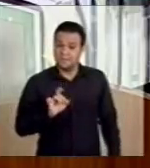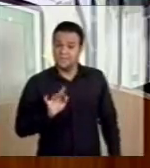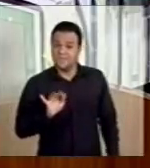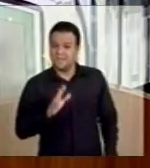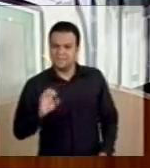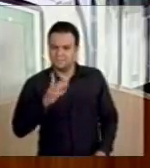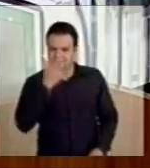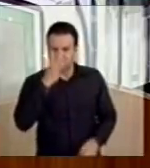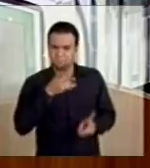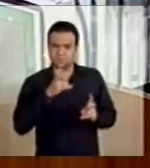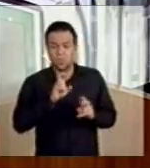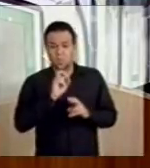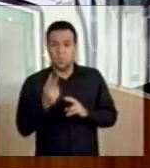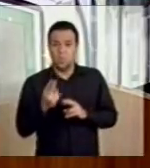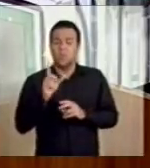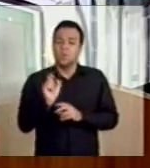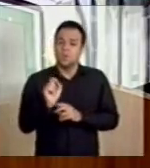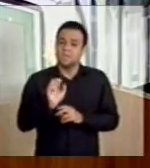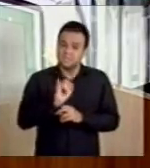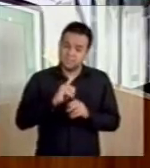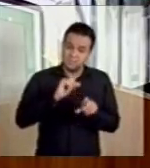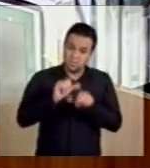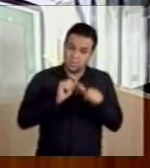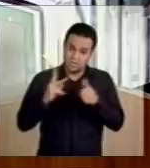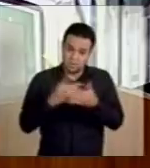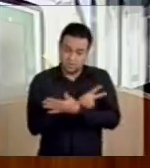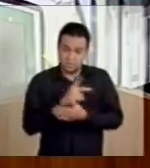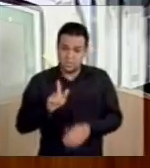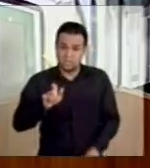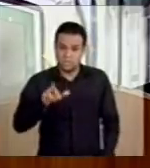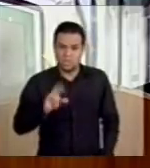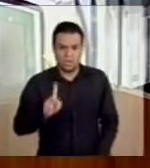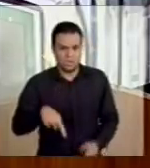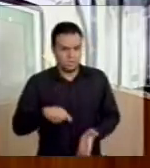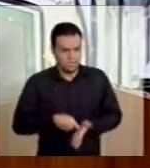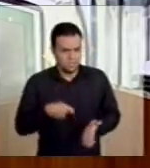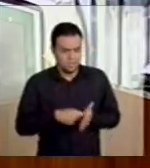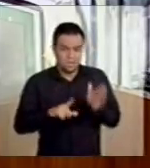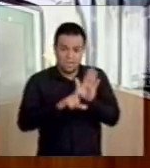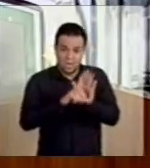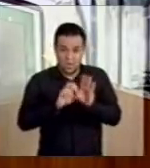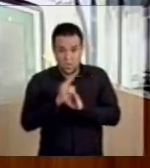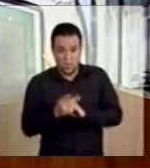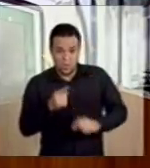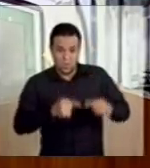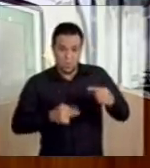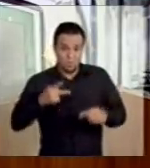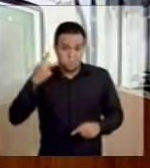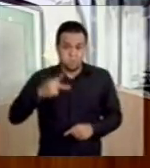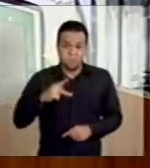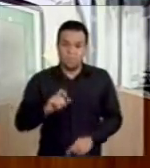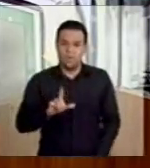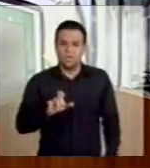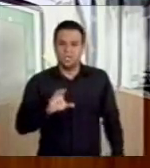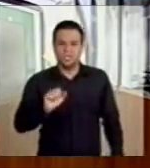ou desagregação das pessoas por gênero seja exigida por lei ou por políticas públicas. E,